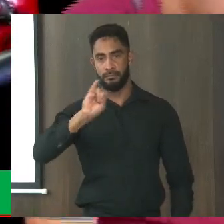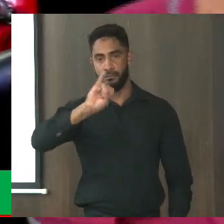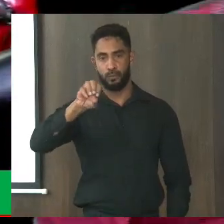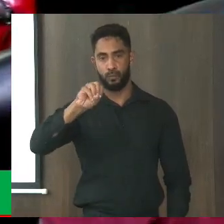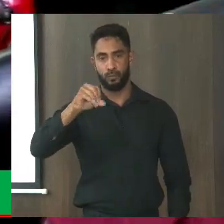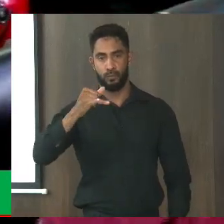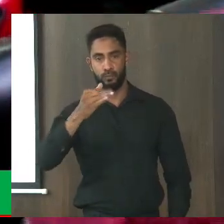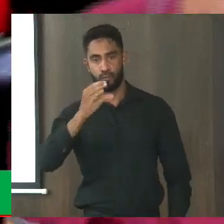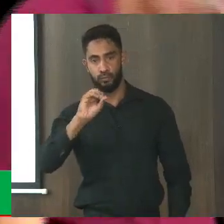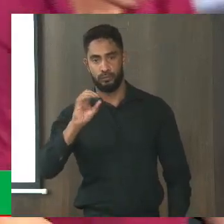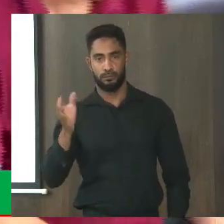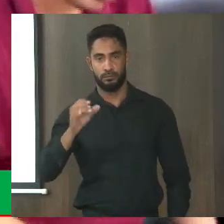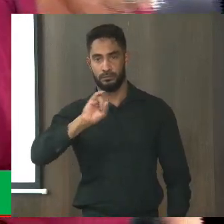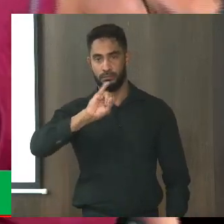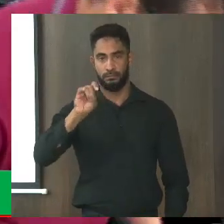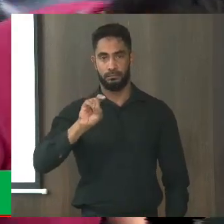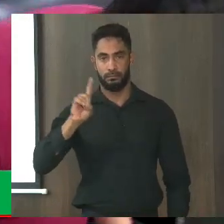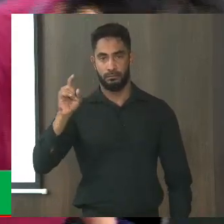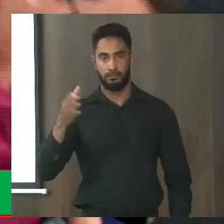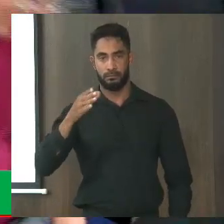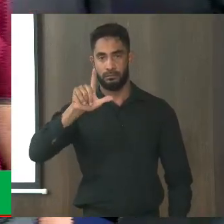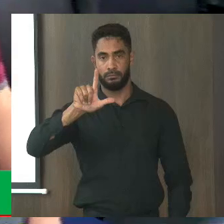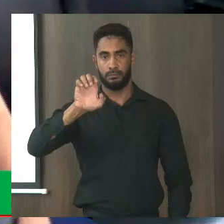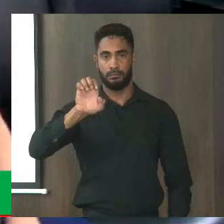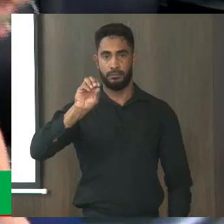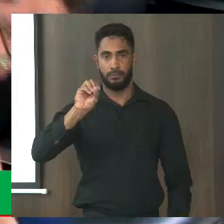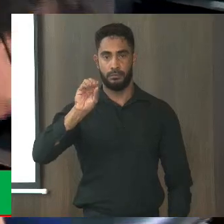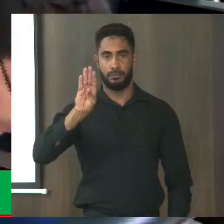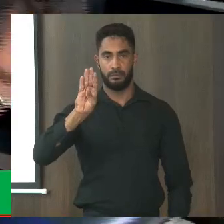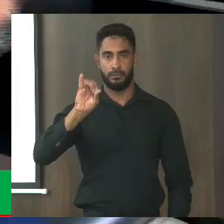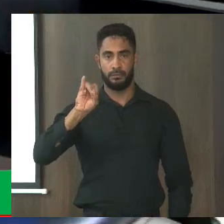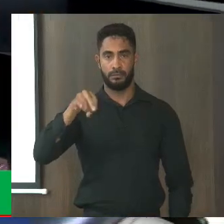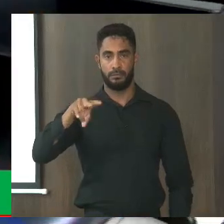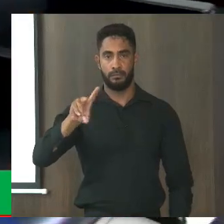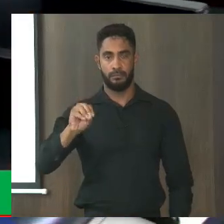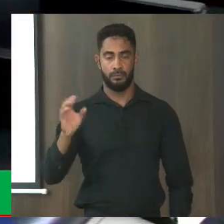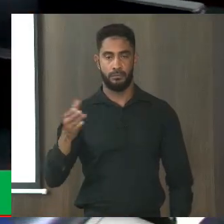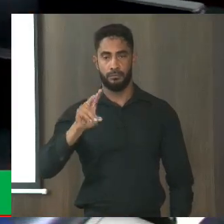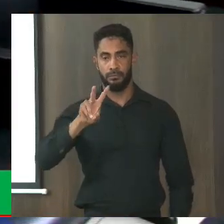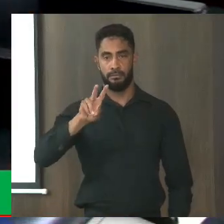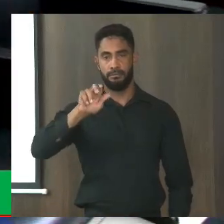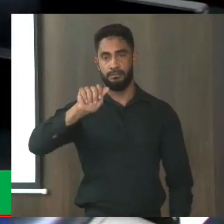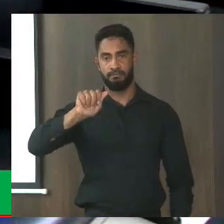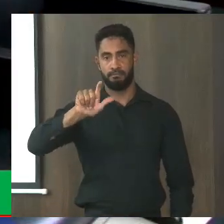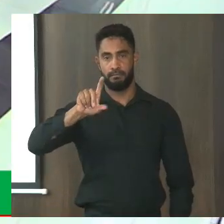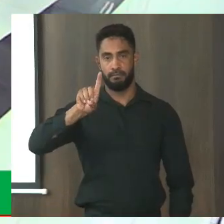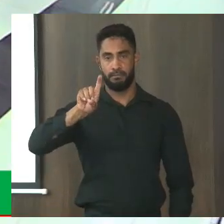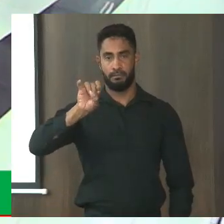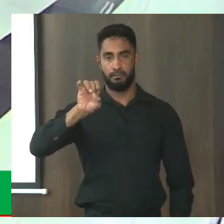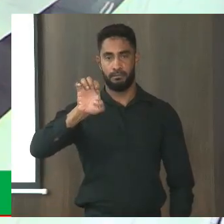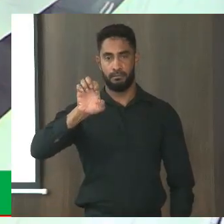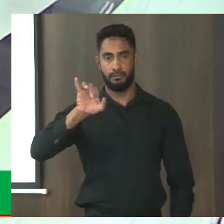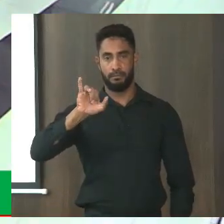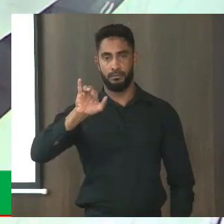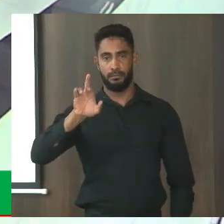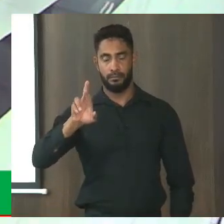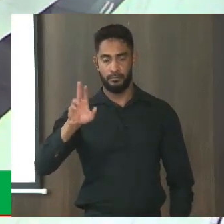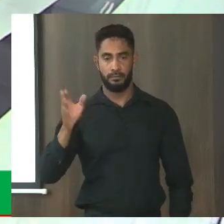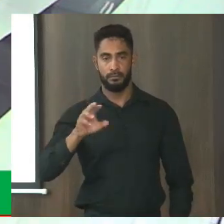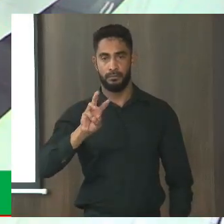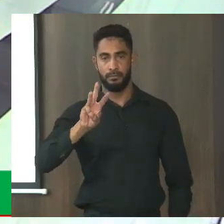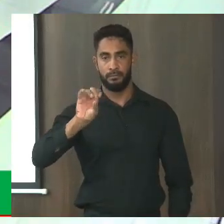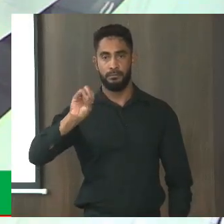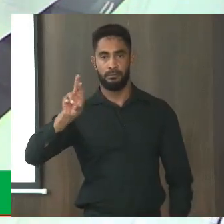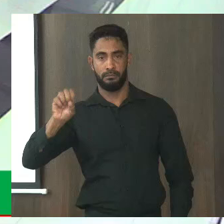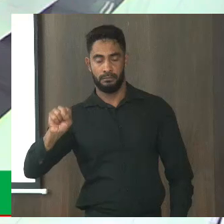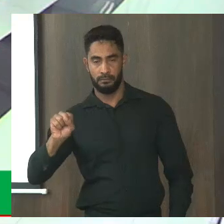Silva, José Tarcísio Mendes, Leobino Antunes de Bem, Ramon Alexandre Araújo, Valdeir do Santo Silva, Euíris Carlos Lopes. O senhor